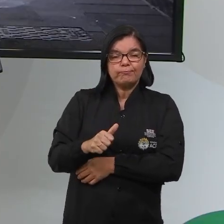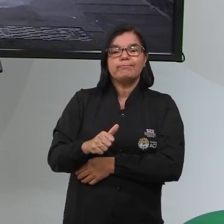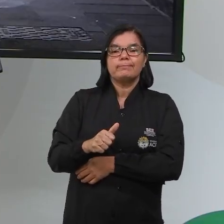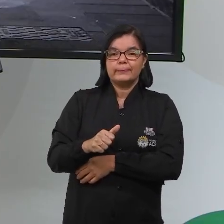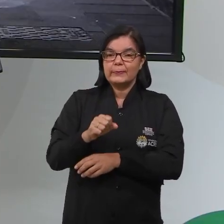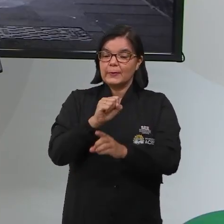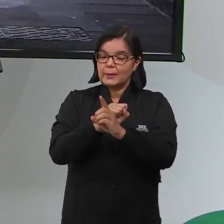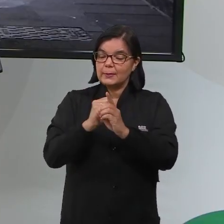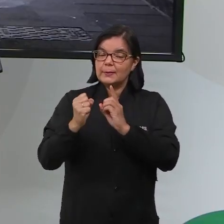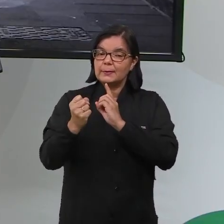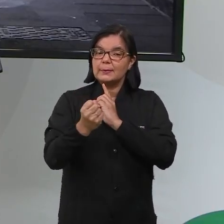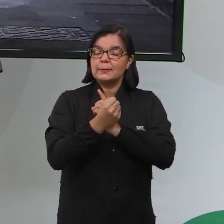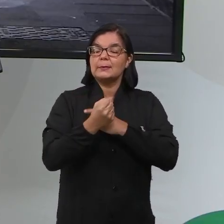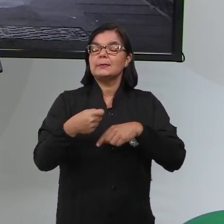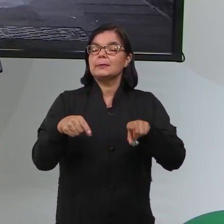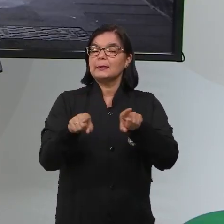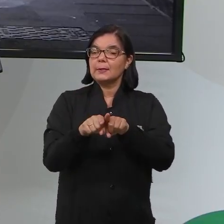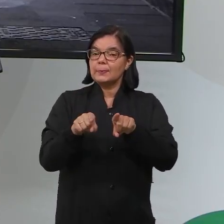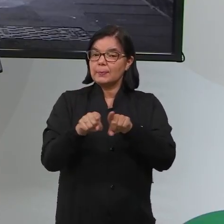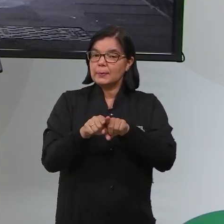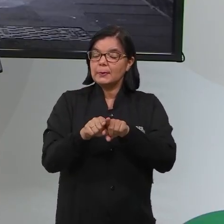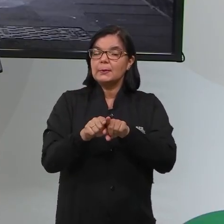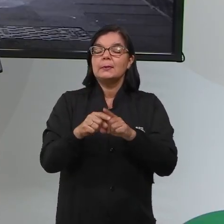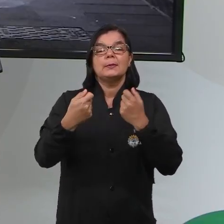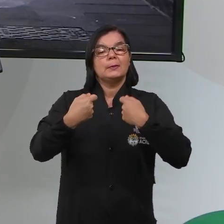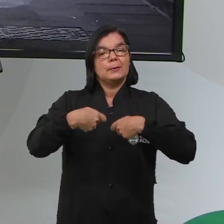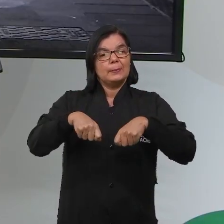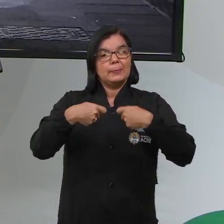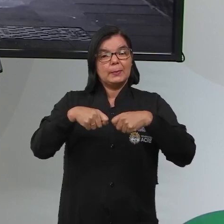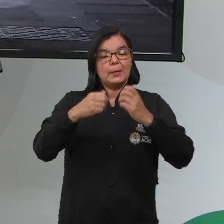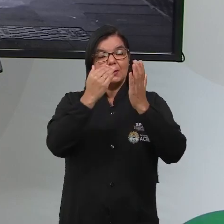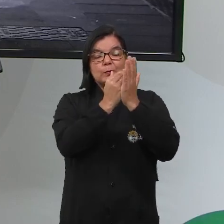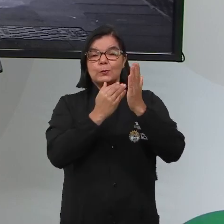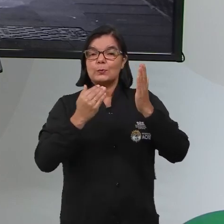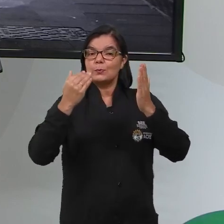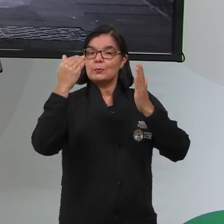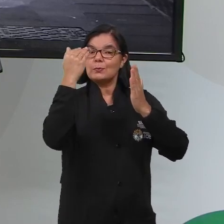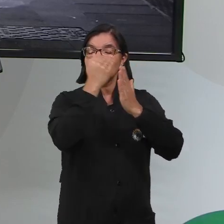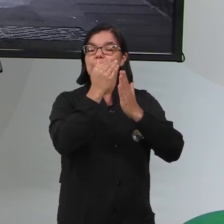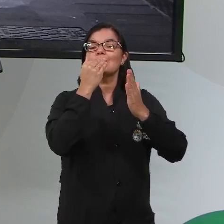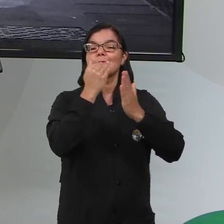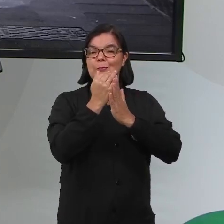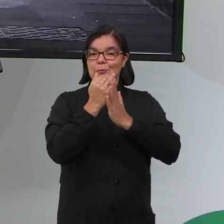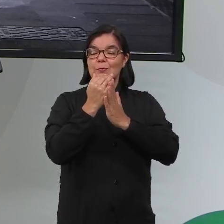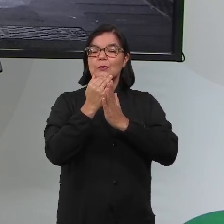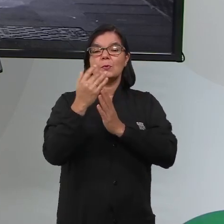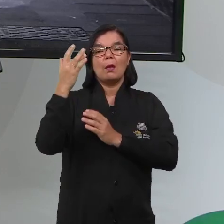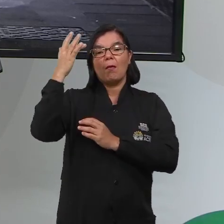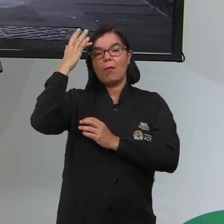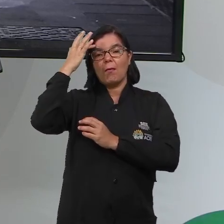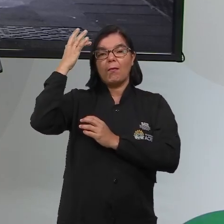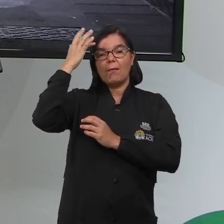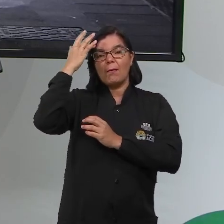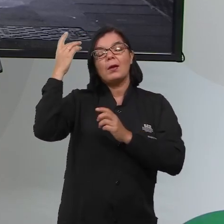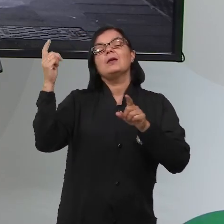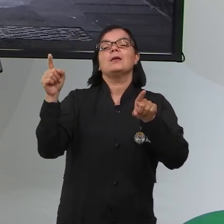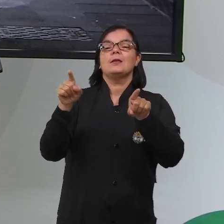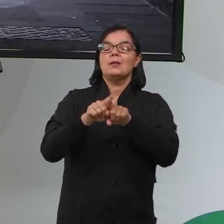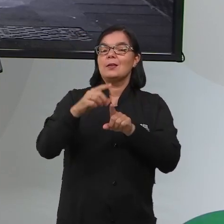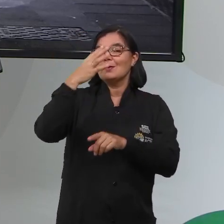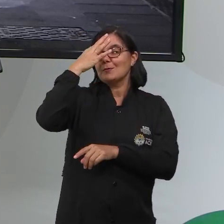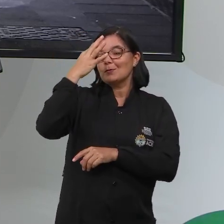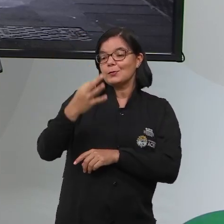questões sociais e que deve ser uma análise que ultrapasse os nossos achismos e as nossas